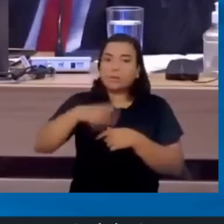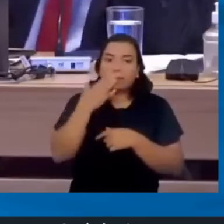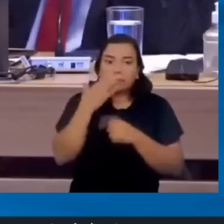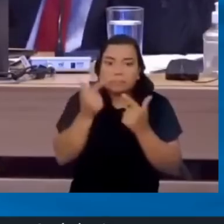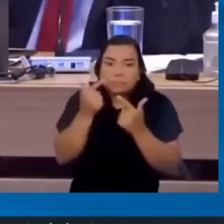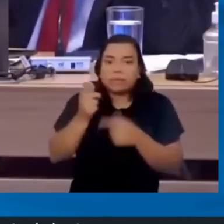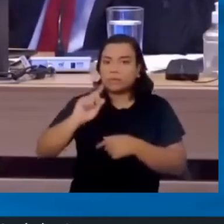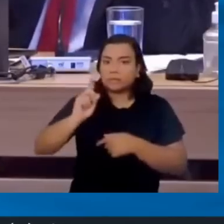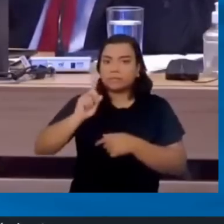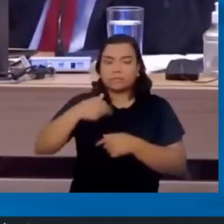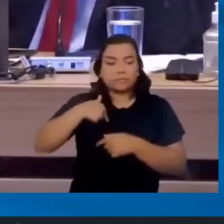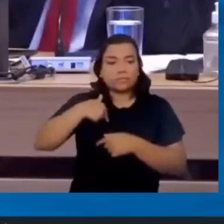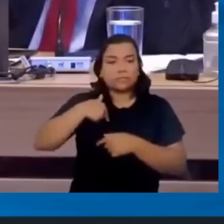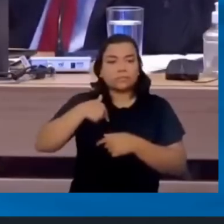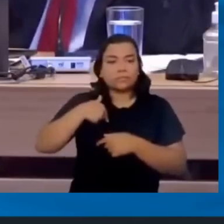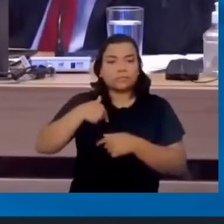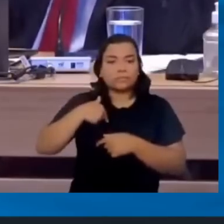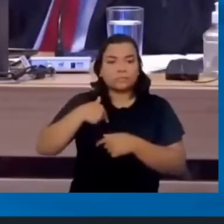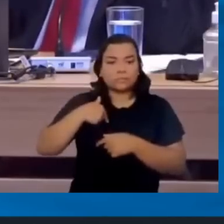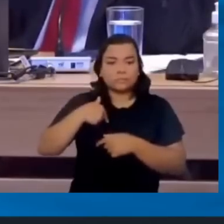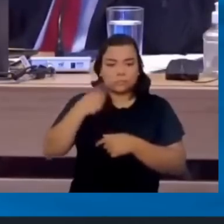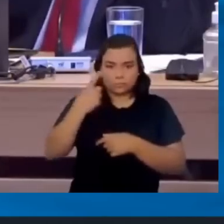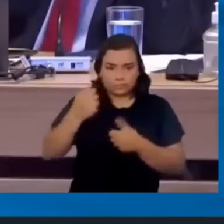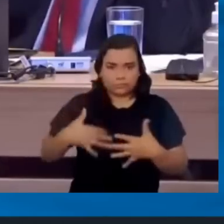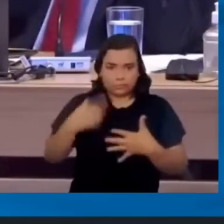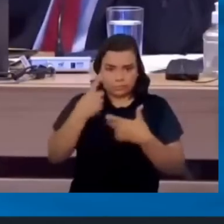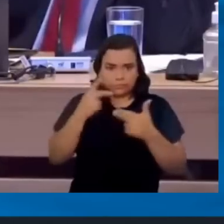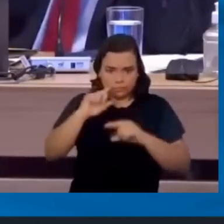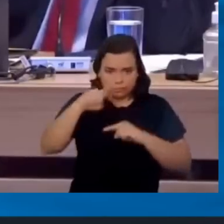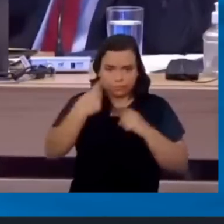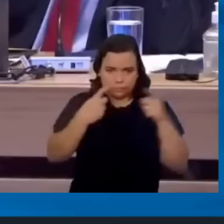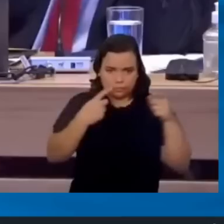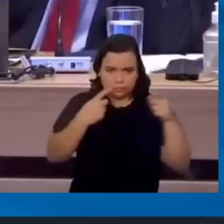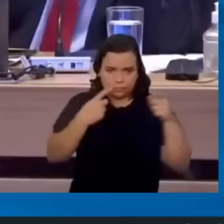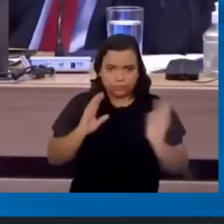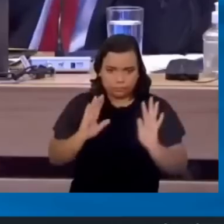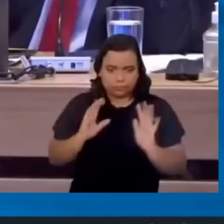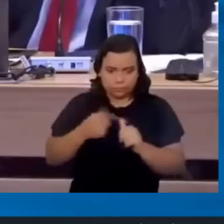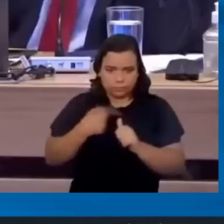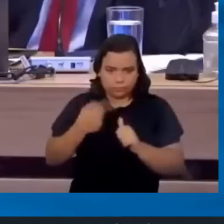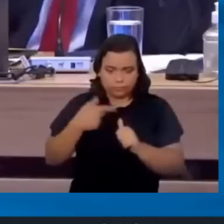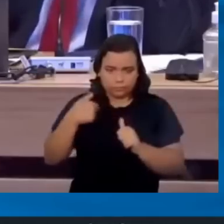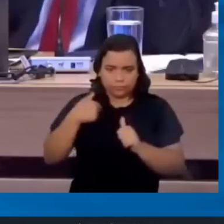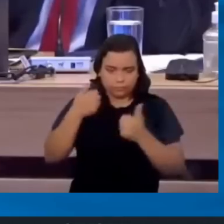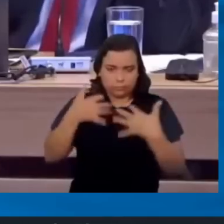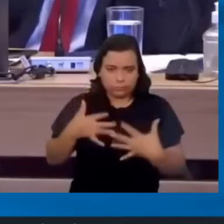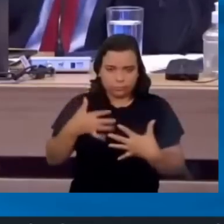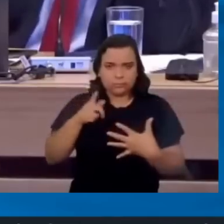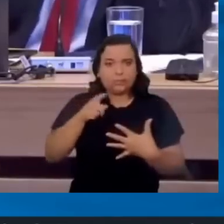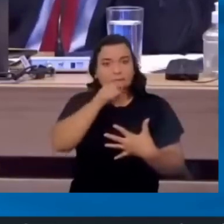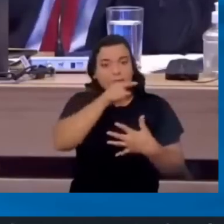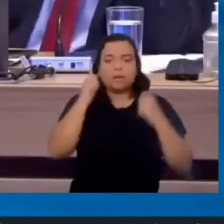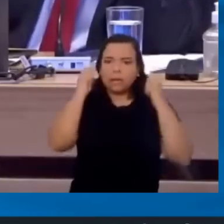O senhor veio... Foi uma... Eu estou falando, então, depois o senhor vai falar. Então. Eu não estou debochando, eu sou burro mesmo. Não estou debochando.